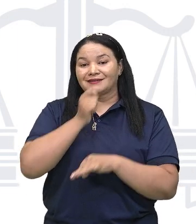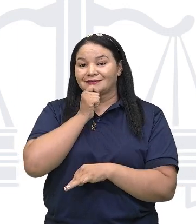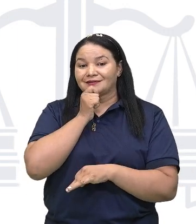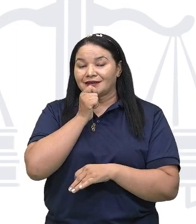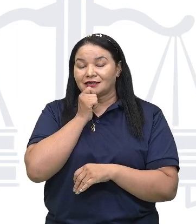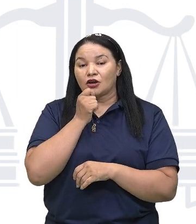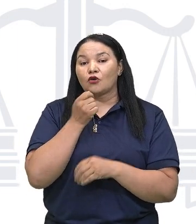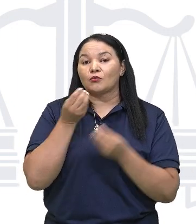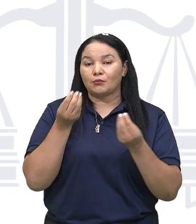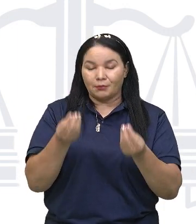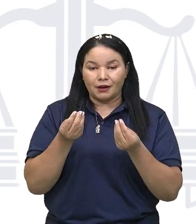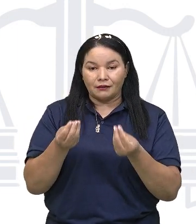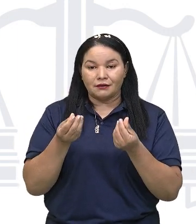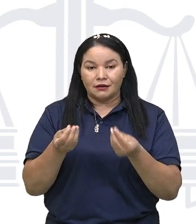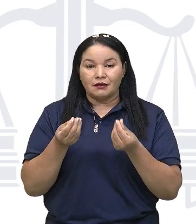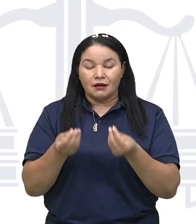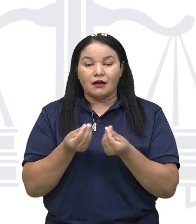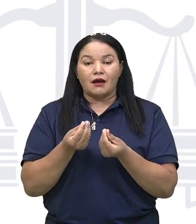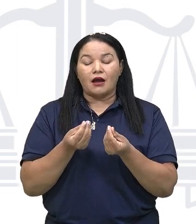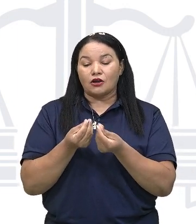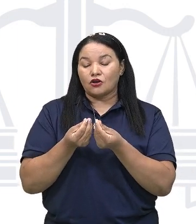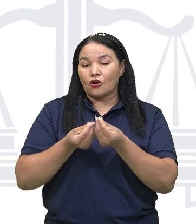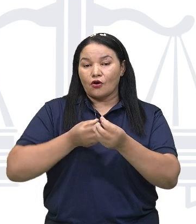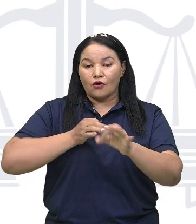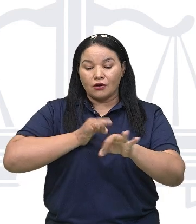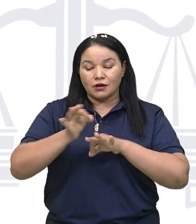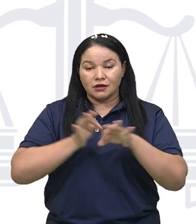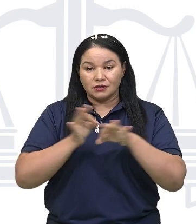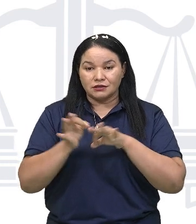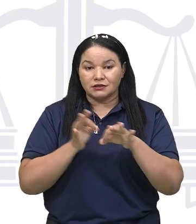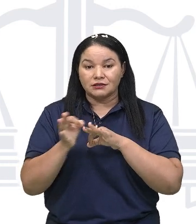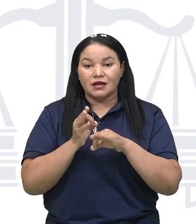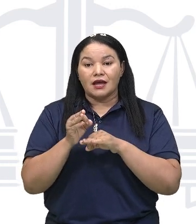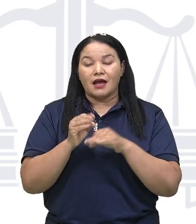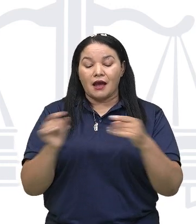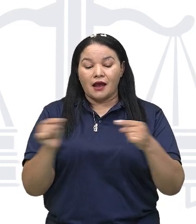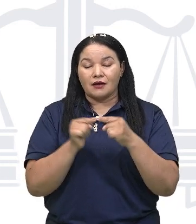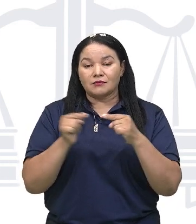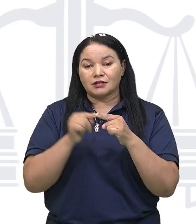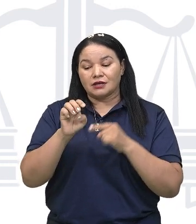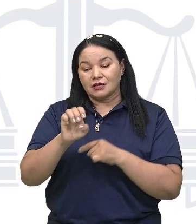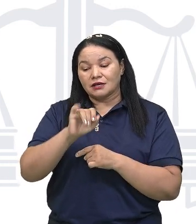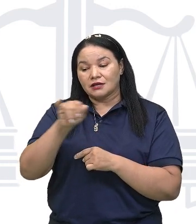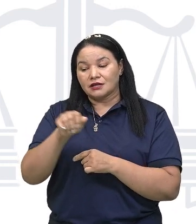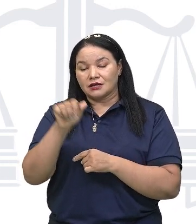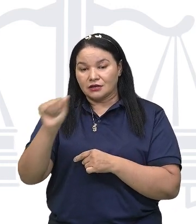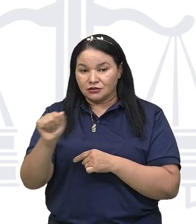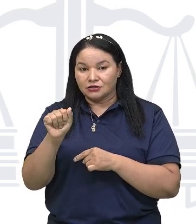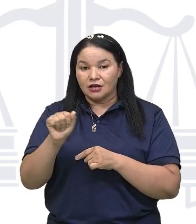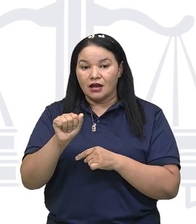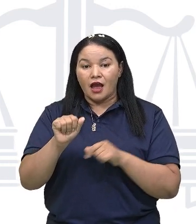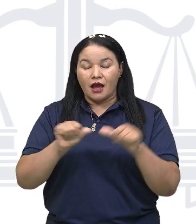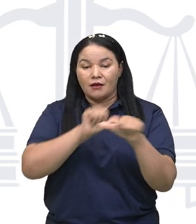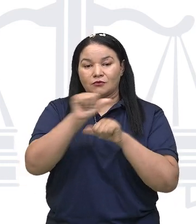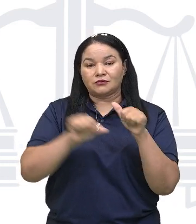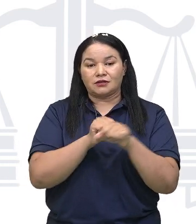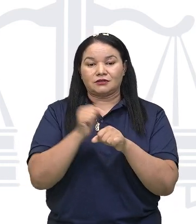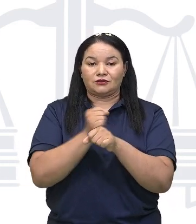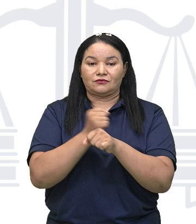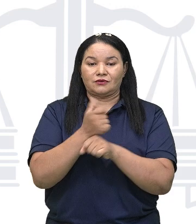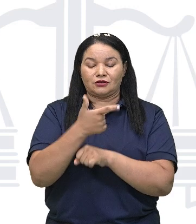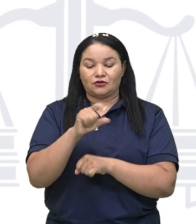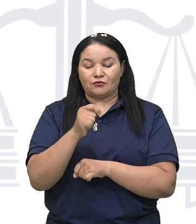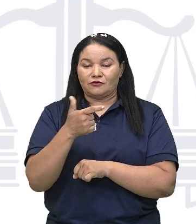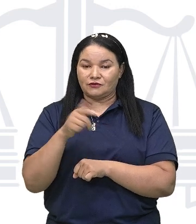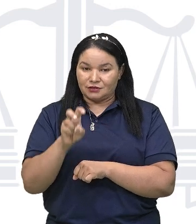nova organização, essa nova estrutura de lançamento do EJA nesse modelo que vai ser ofertado nesse ano de 2025. Isso.